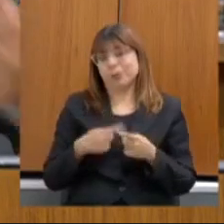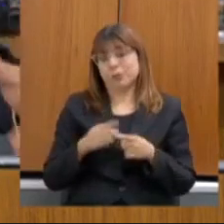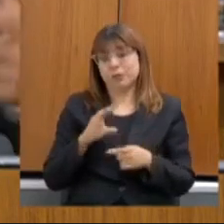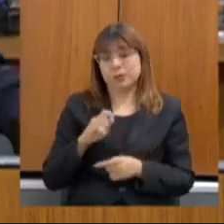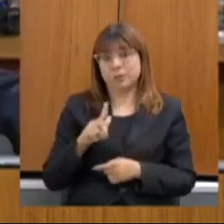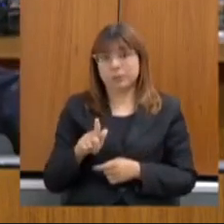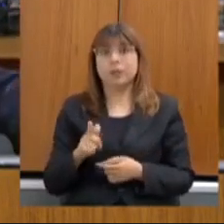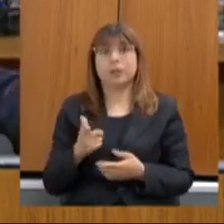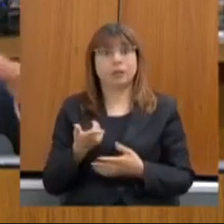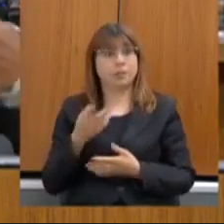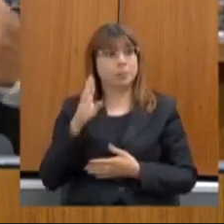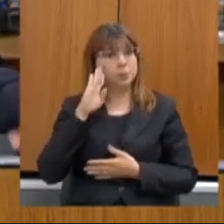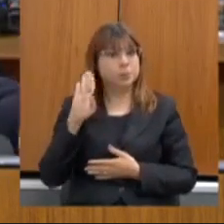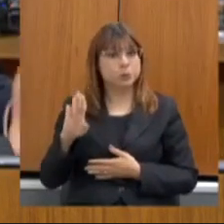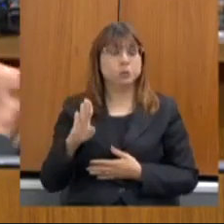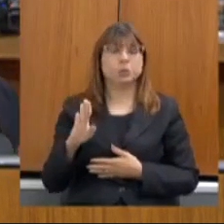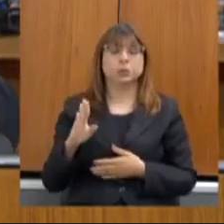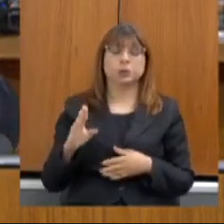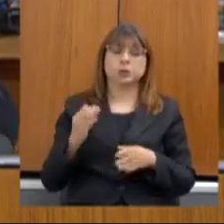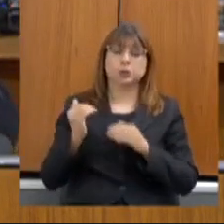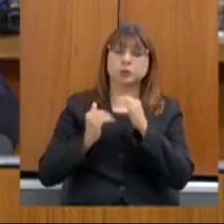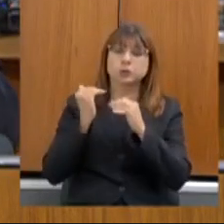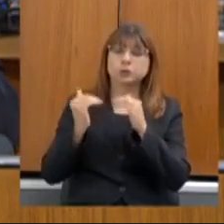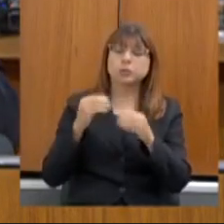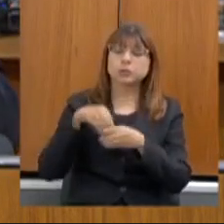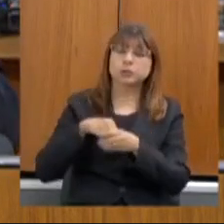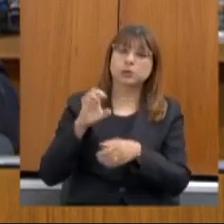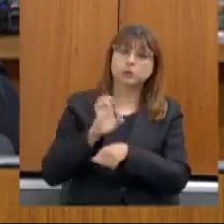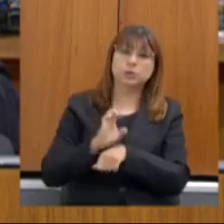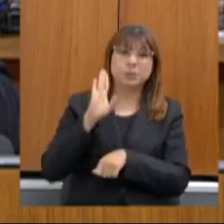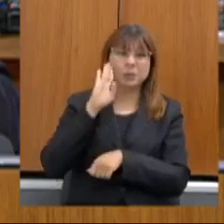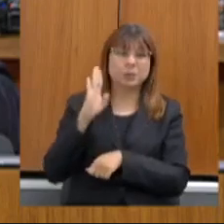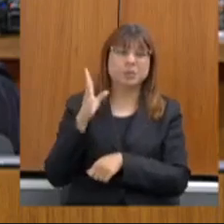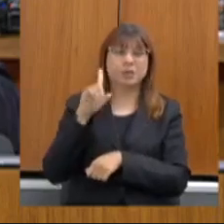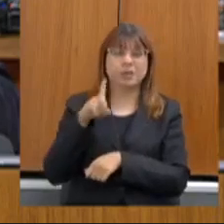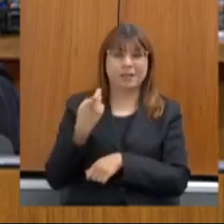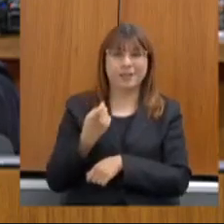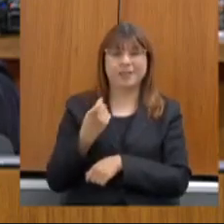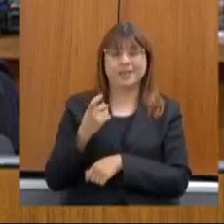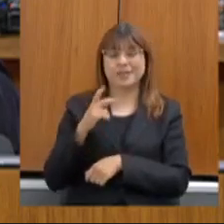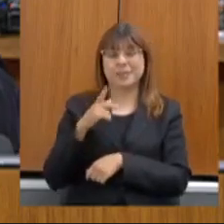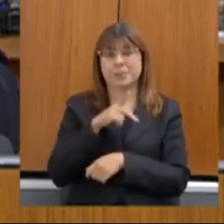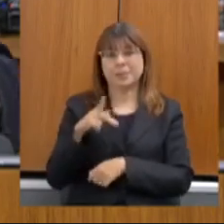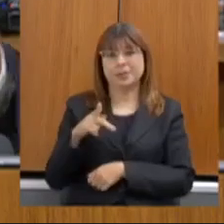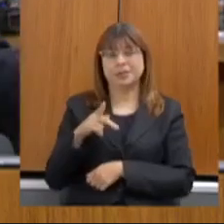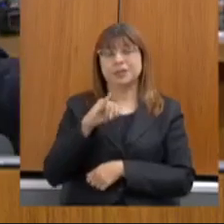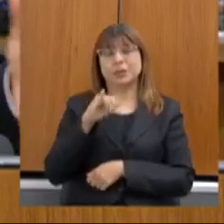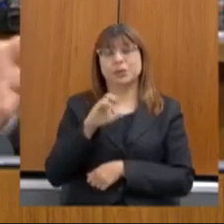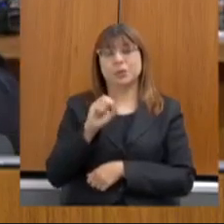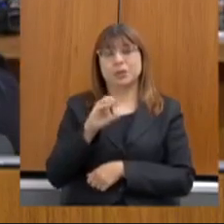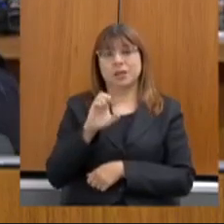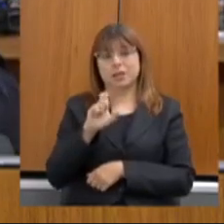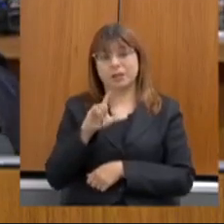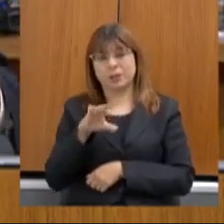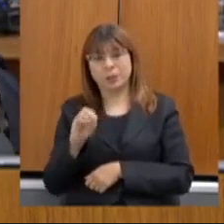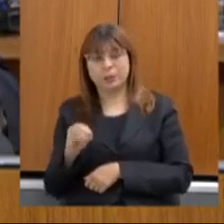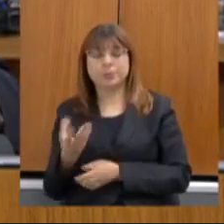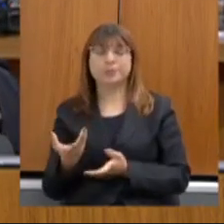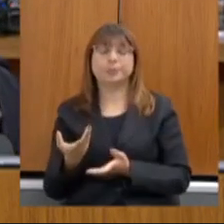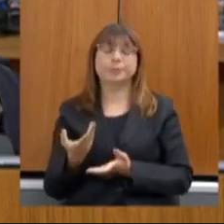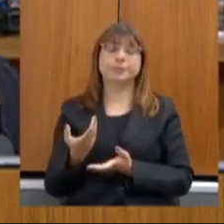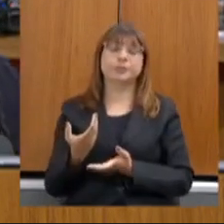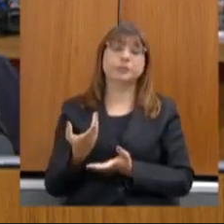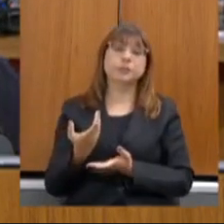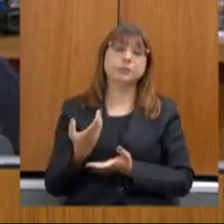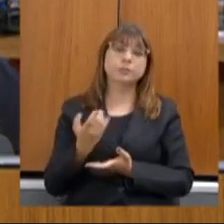do desenvolvimento do Estado desde a época do nosso Presidente Governador Juscelino Kubitschek é um grande orgulho a